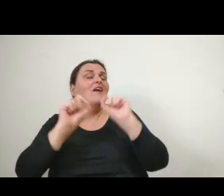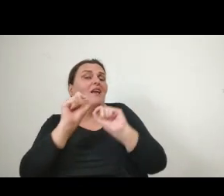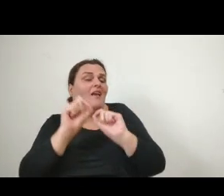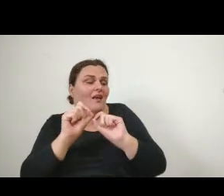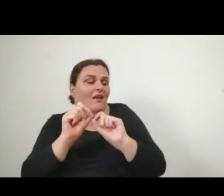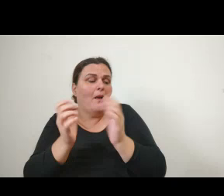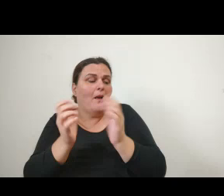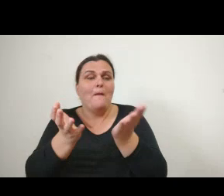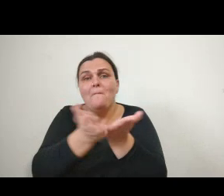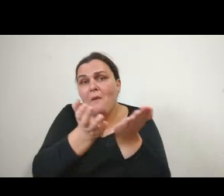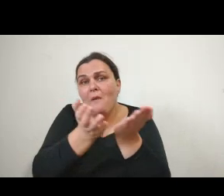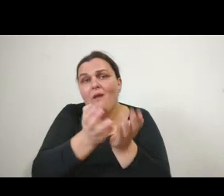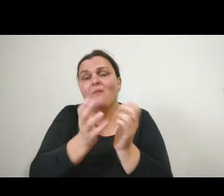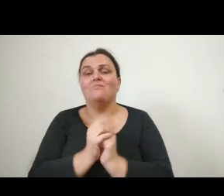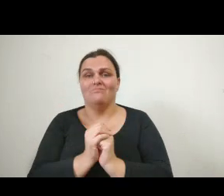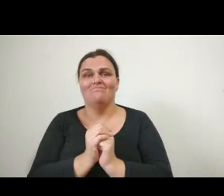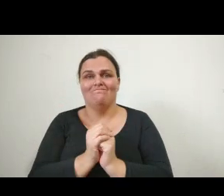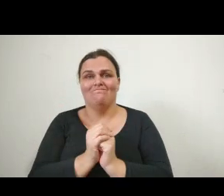A gente vai ter, né, maior frequência